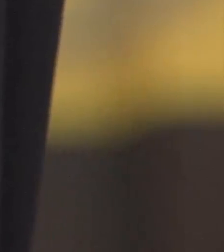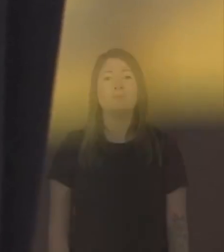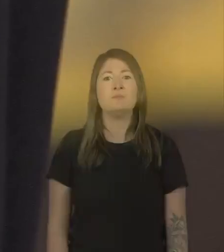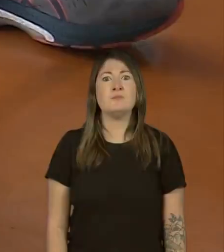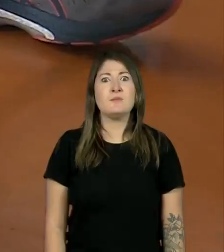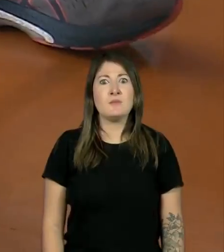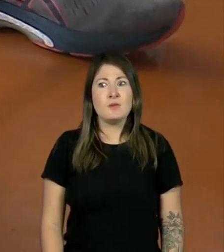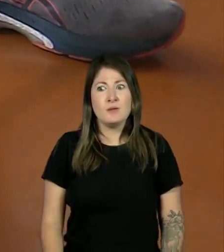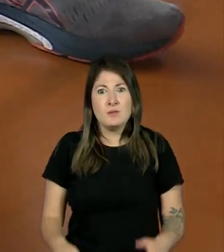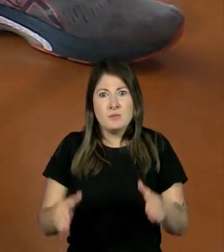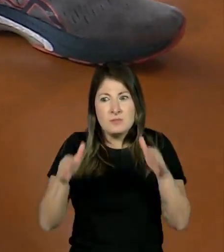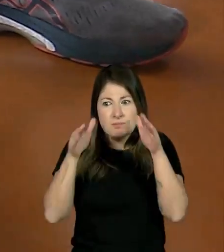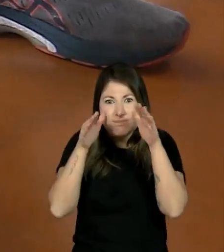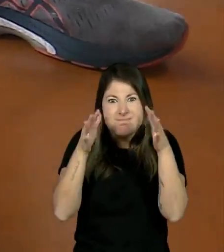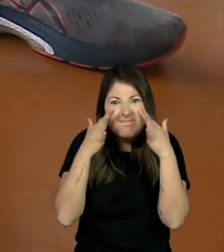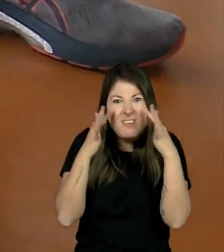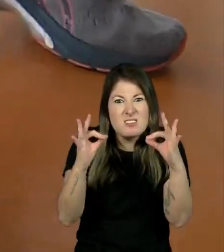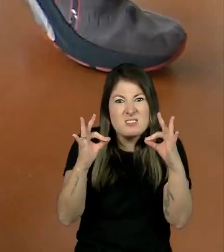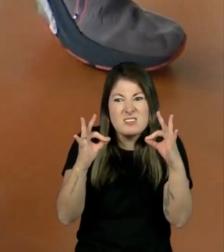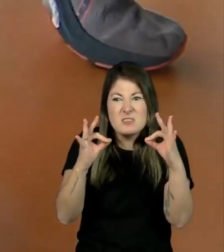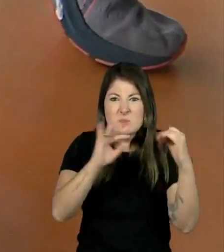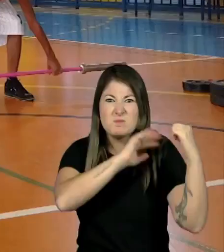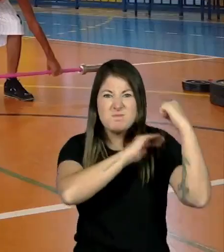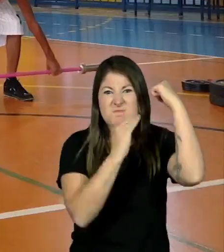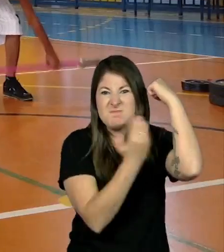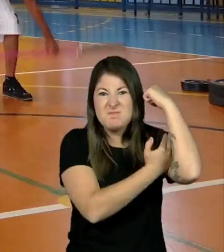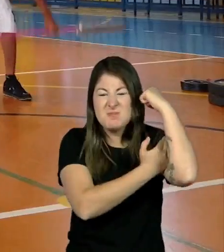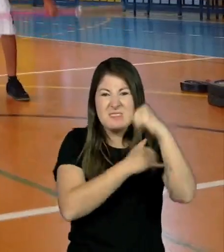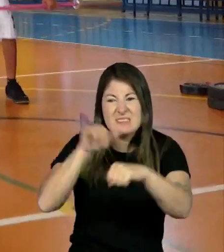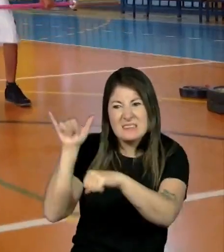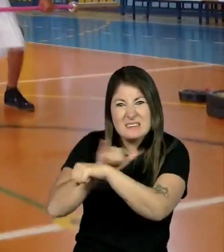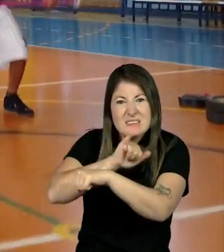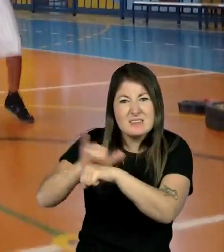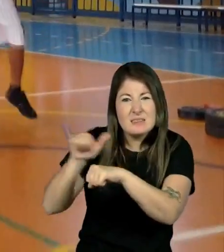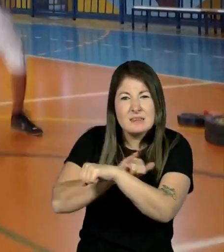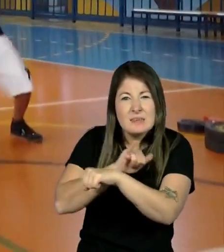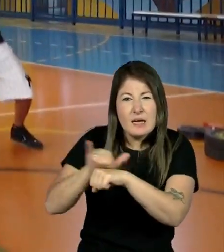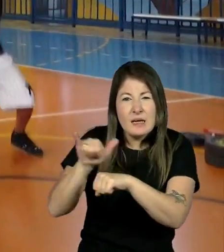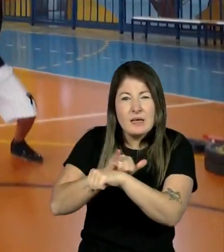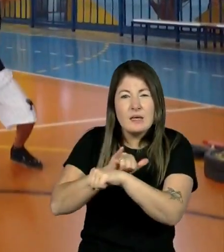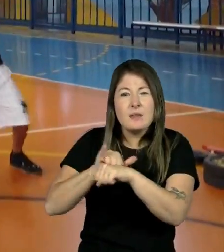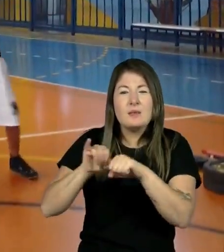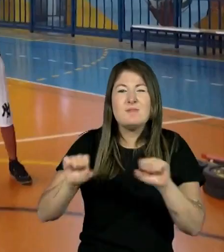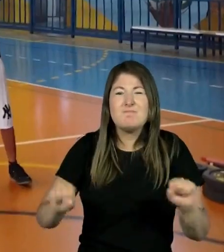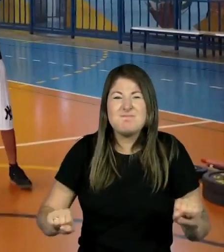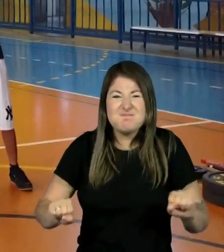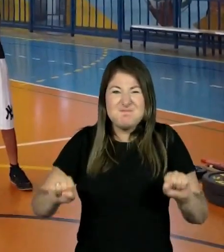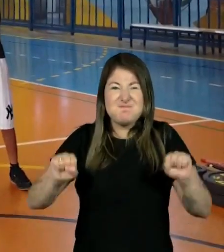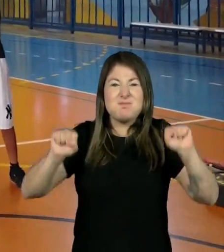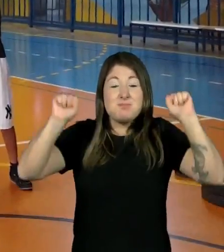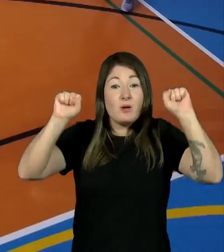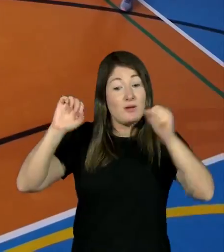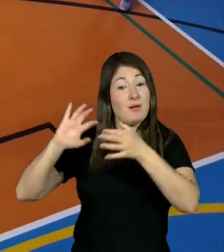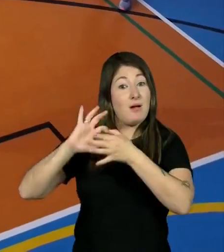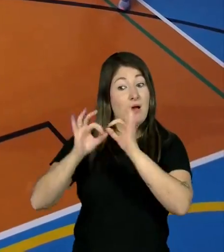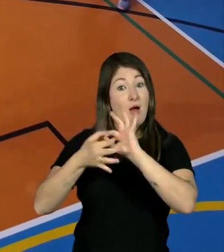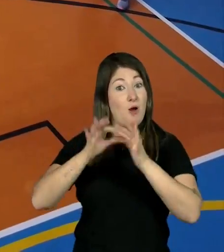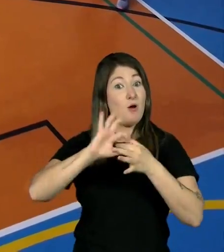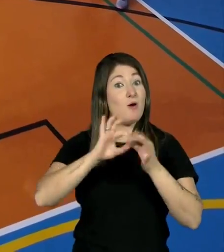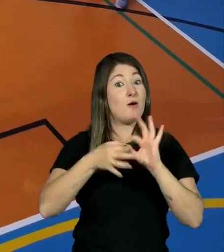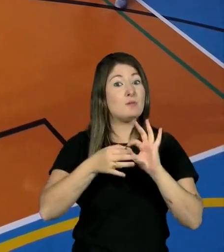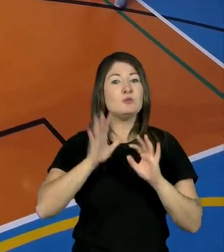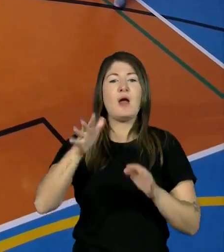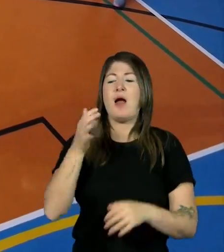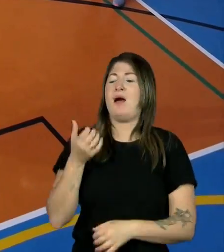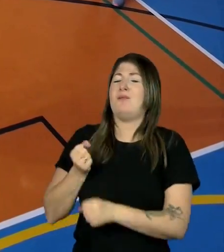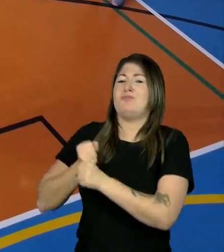Concentração, força e muita técnica. O levantamento de peso é uma modalidade olímpica que há 6 anos foi